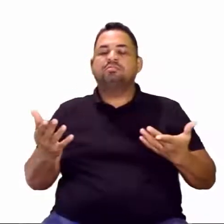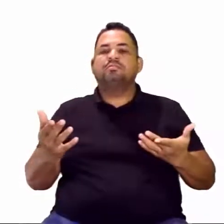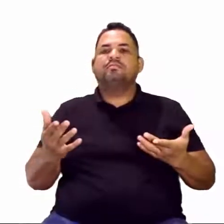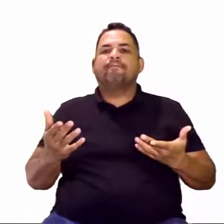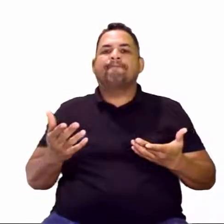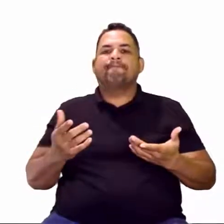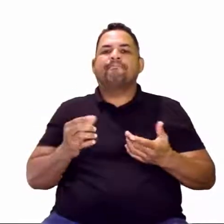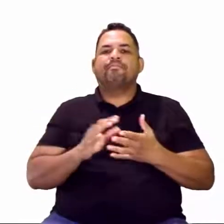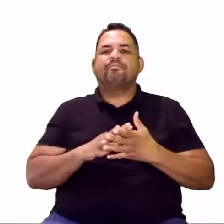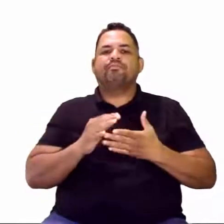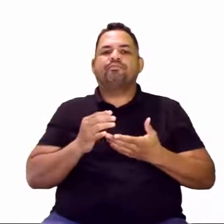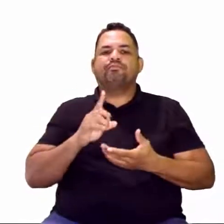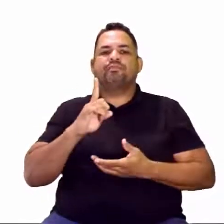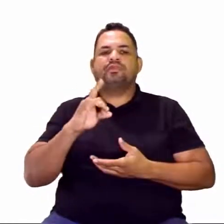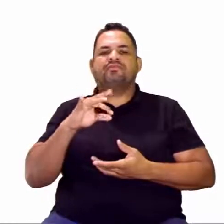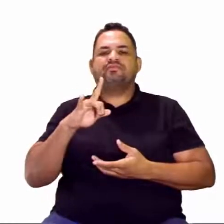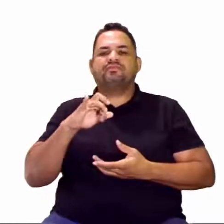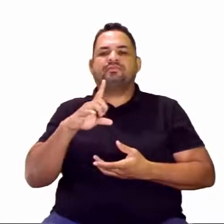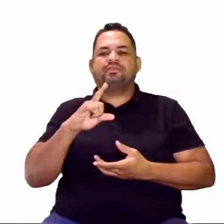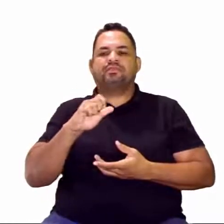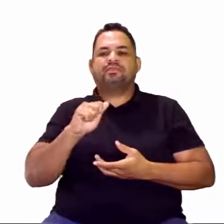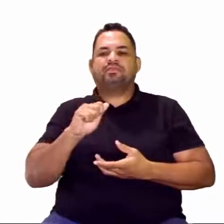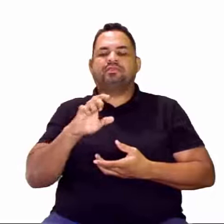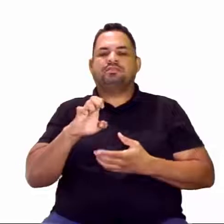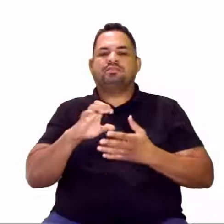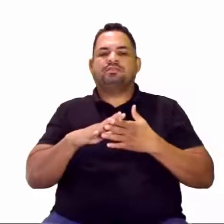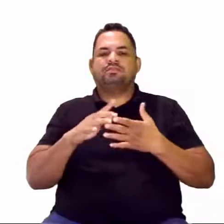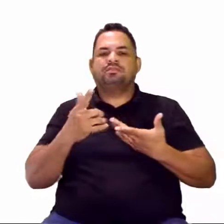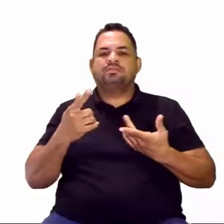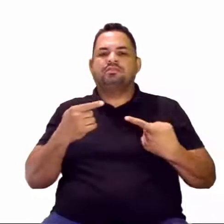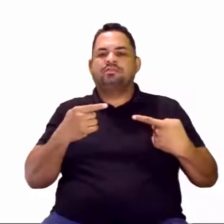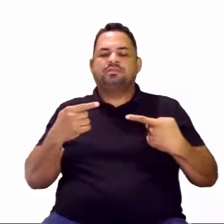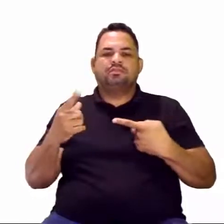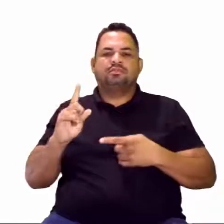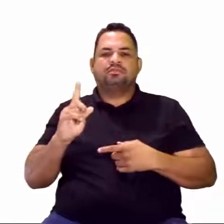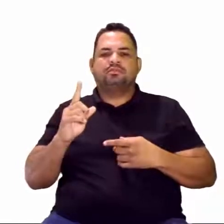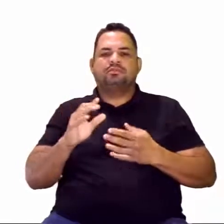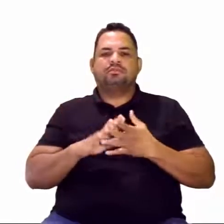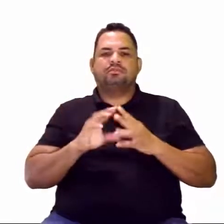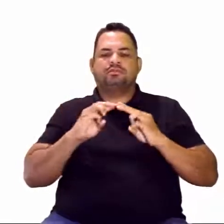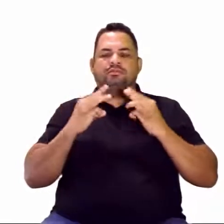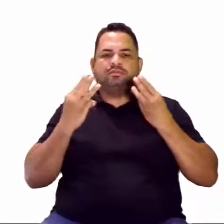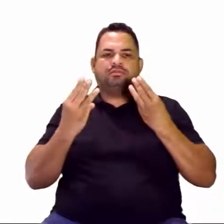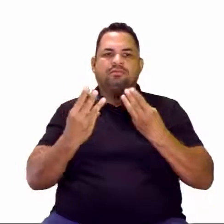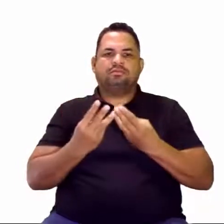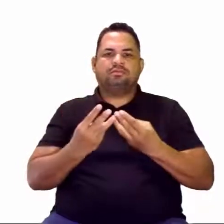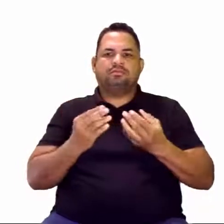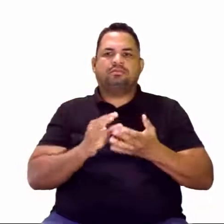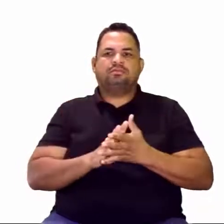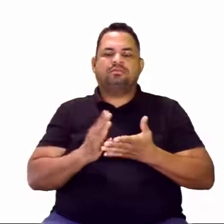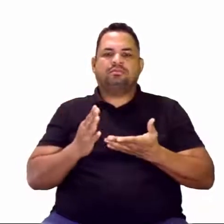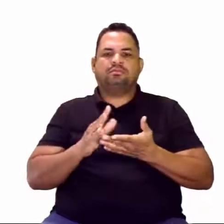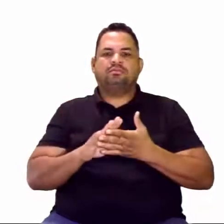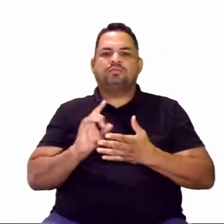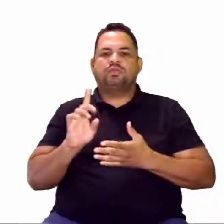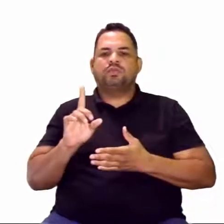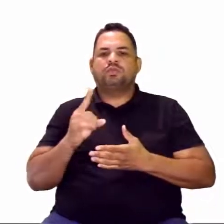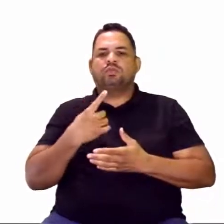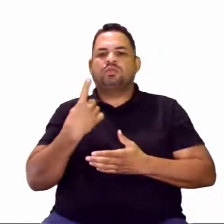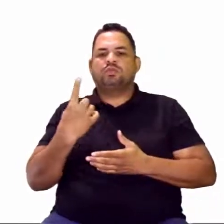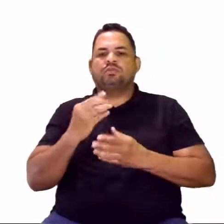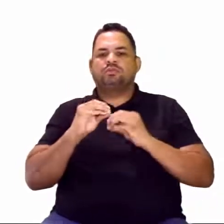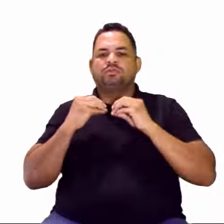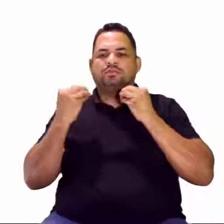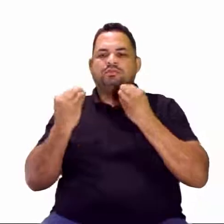Daí, a difusibilidade não corresponde à massa de apenas